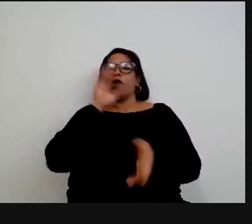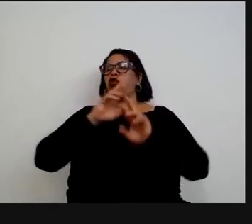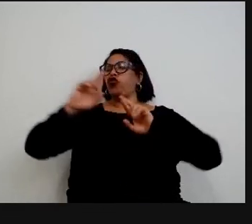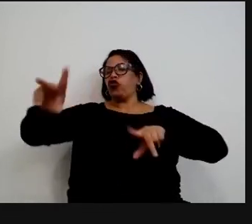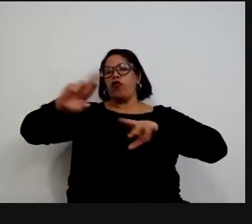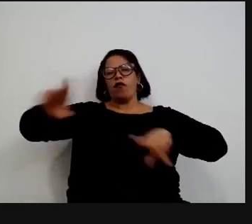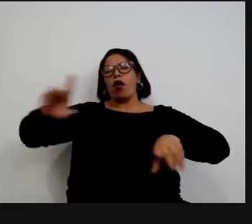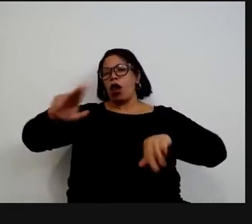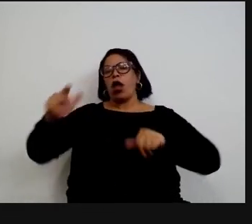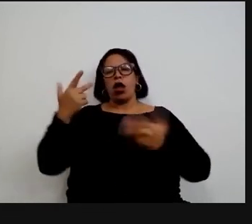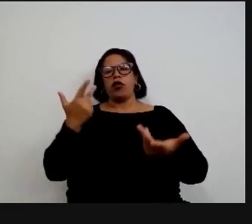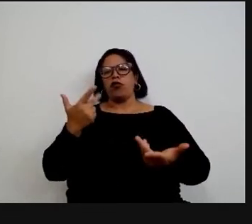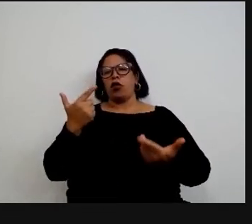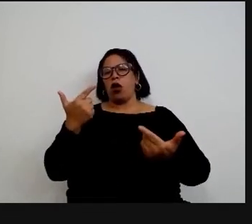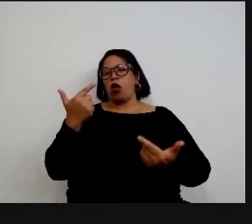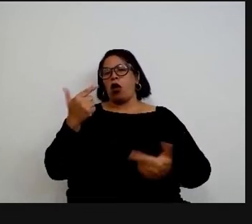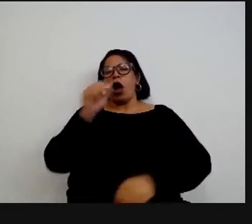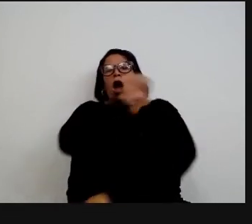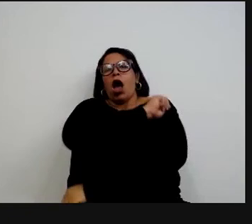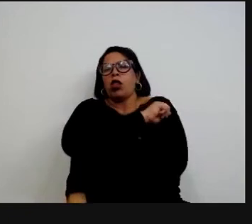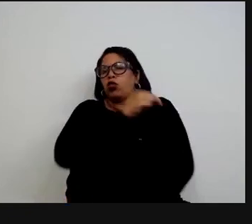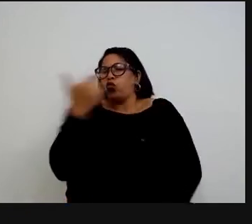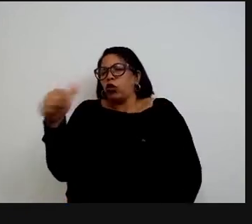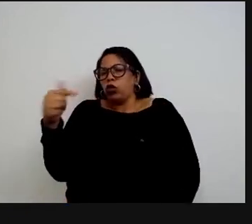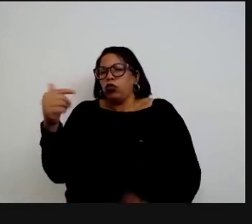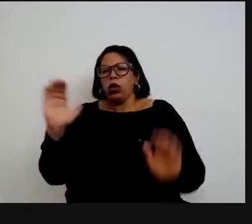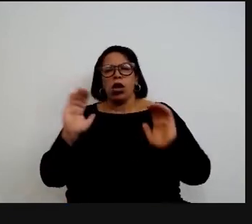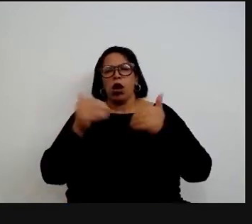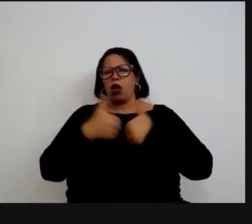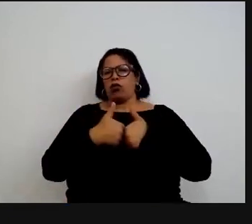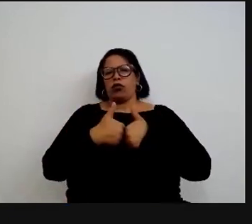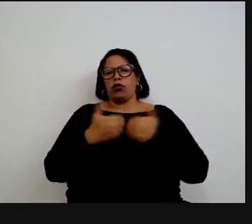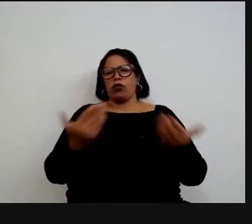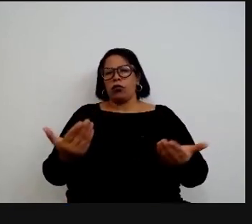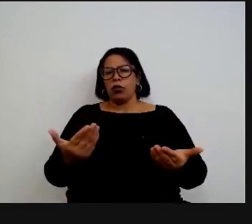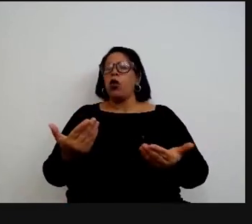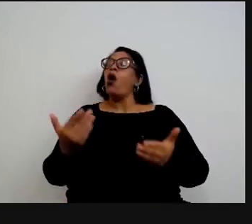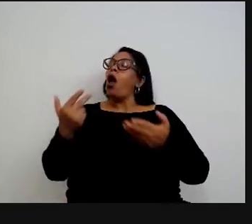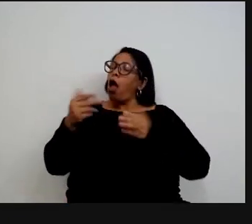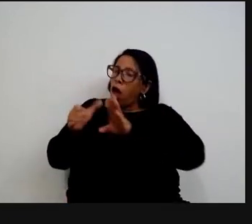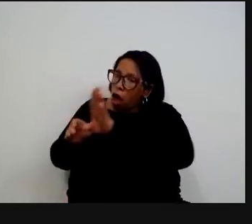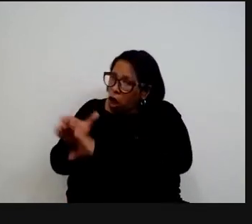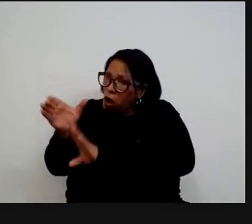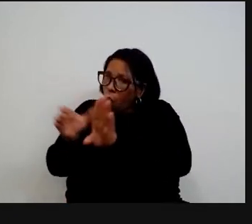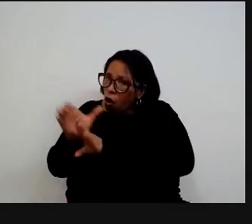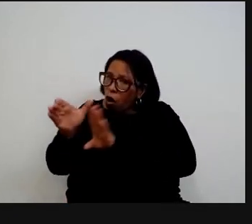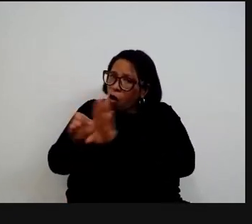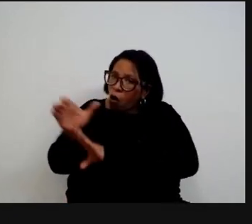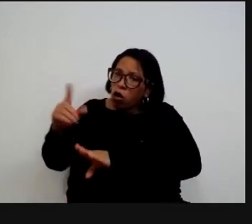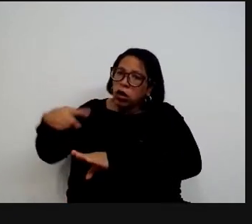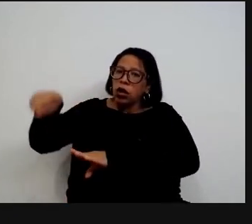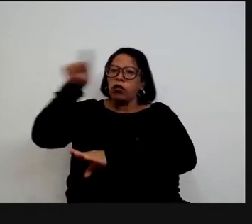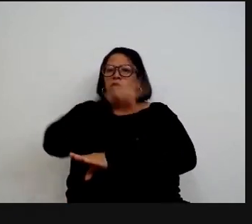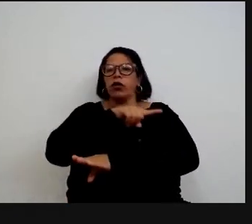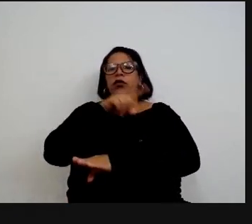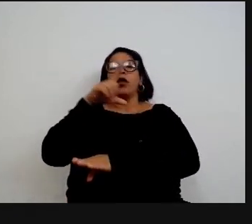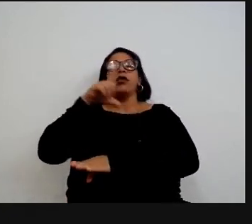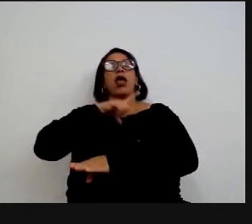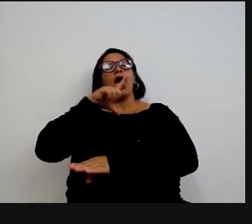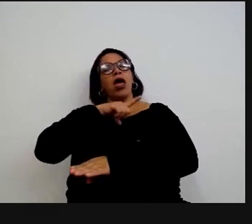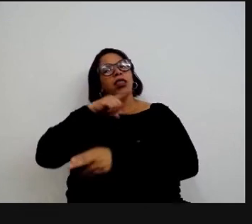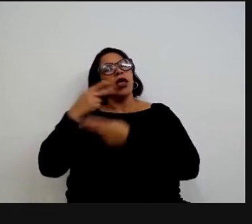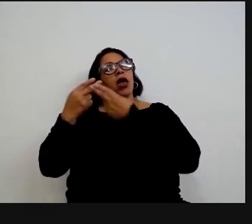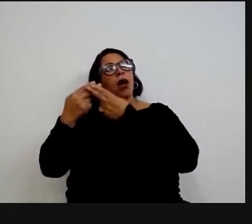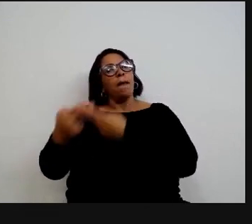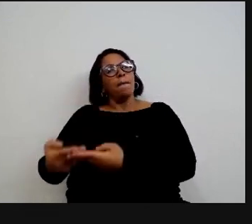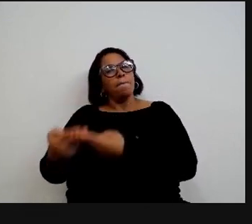meu ritmo dos alunos que não têm o autismo. Então, eu acho que um recado que eu daria, que já que não dá tempo de olhar do ponto de